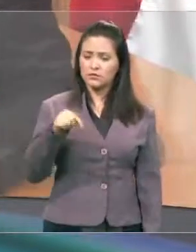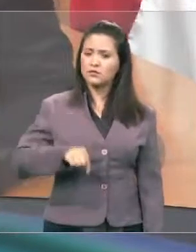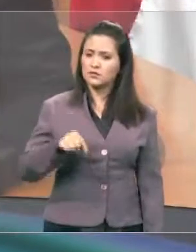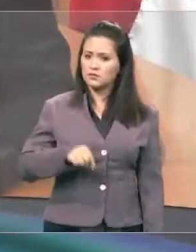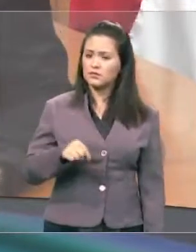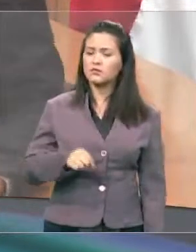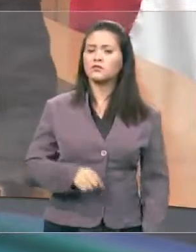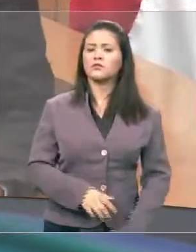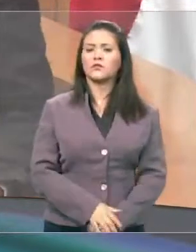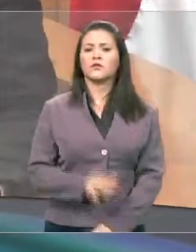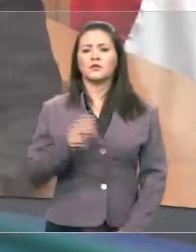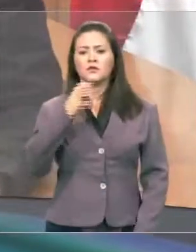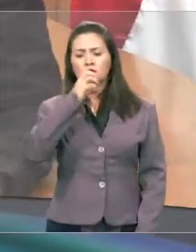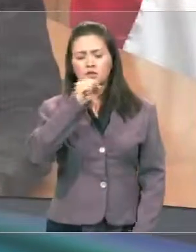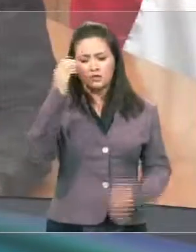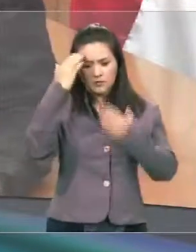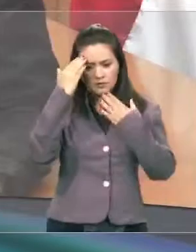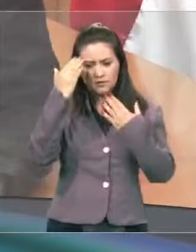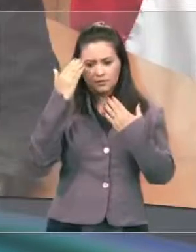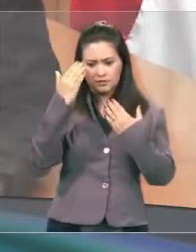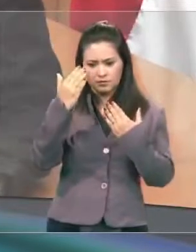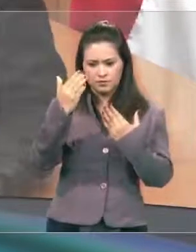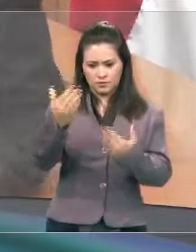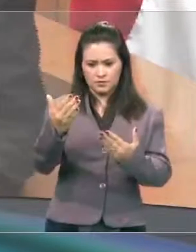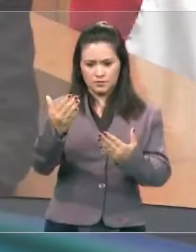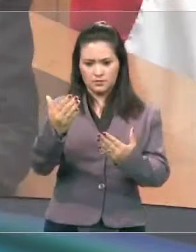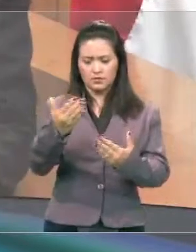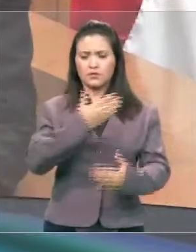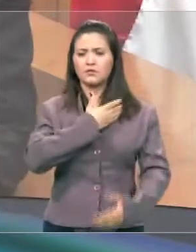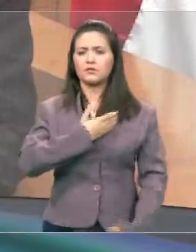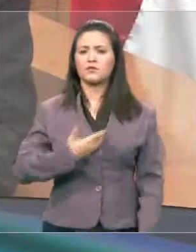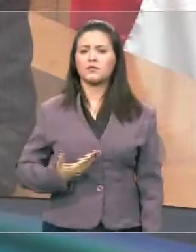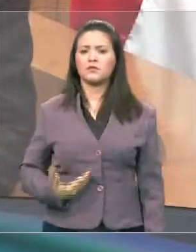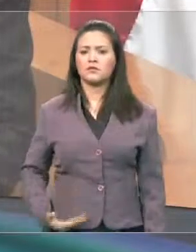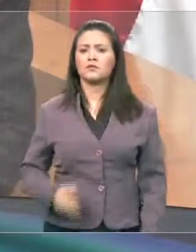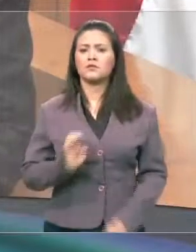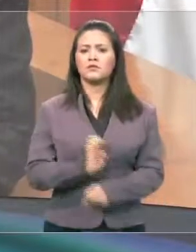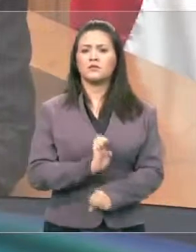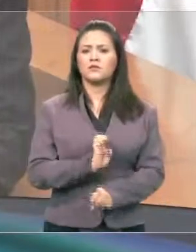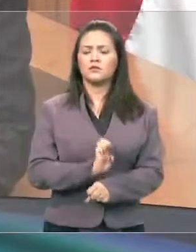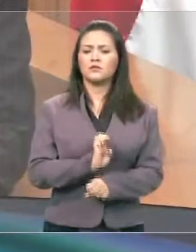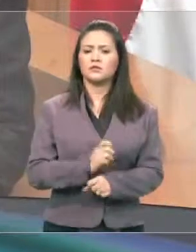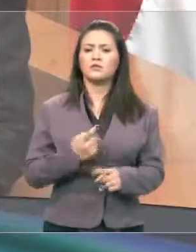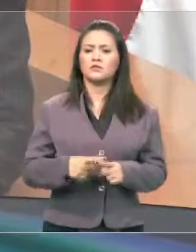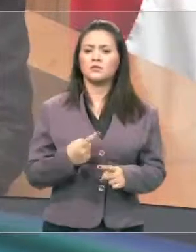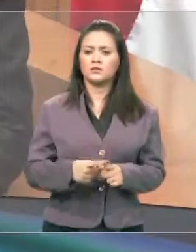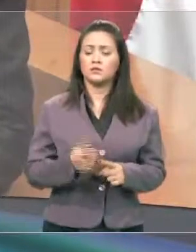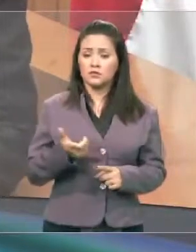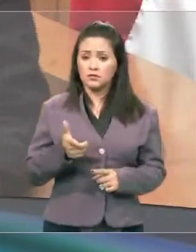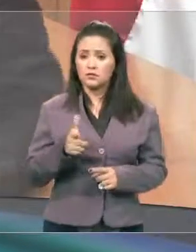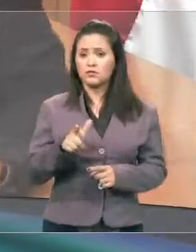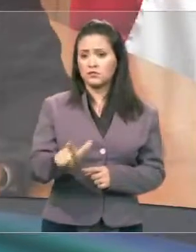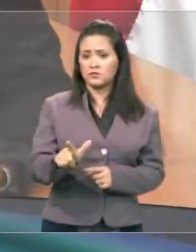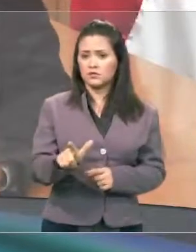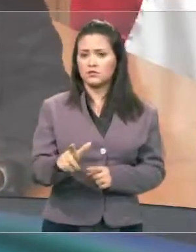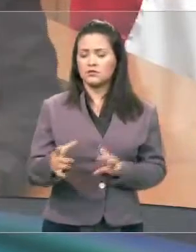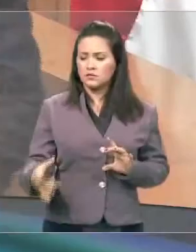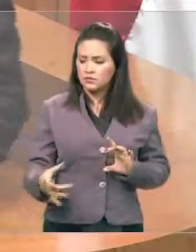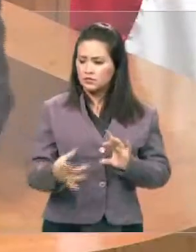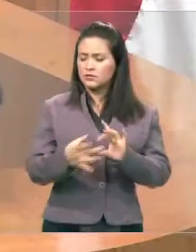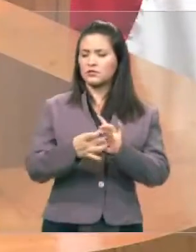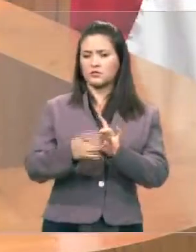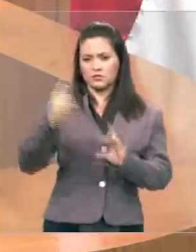para agradecer o governo do estado por mais uma vez fazer uma parceria com o município de São José de